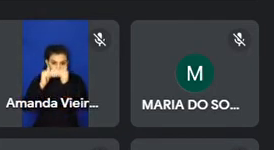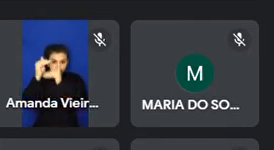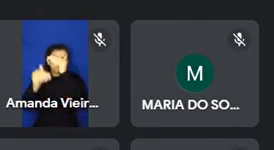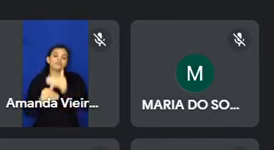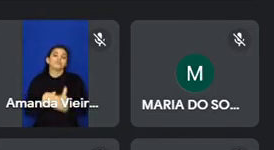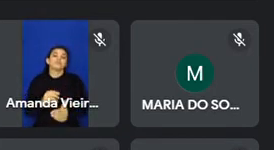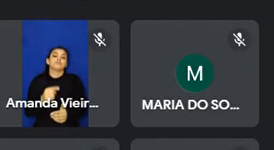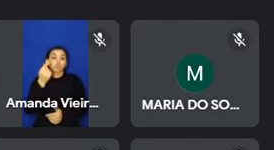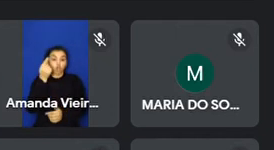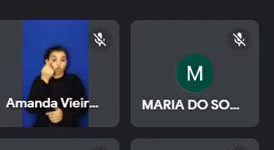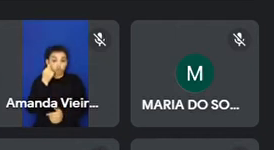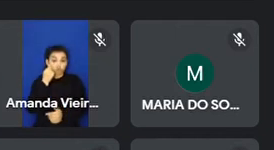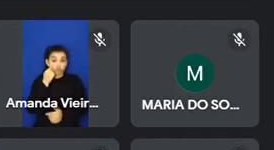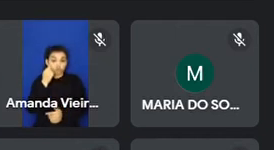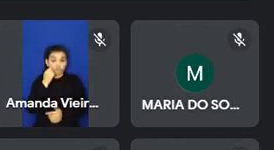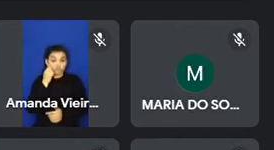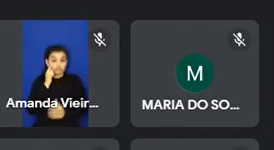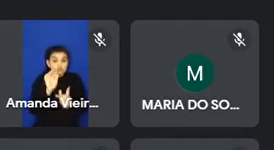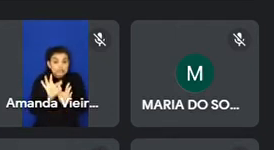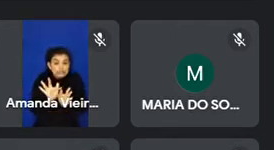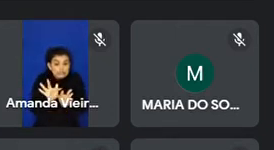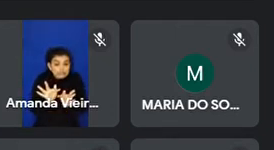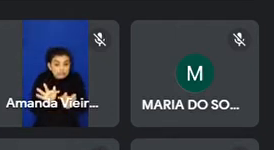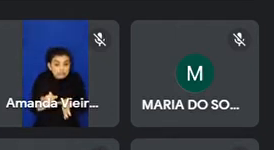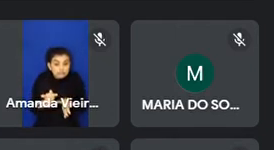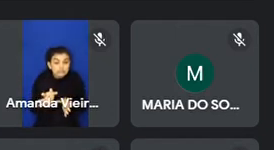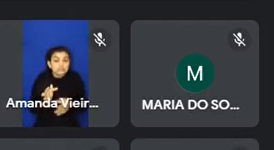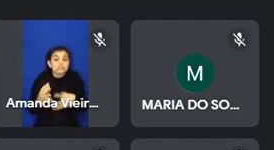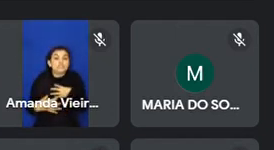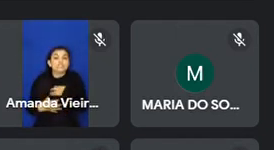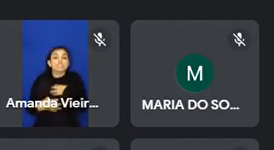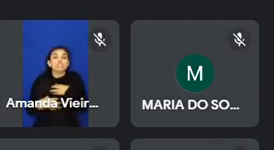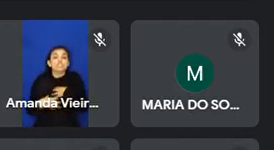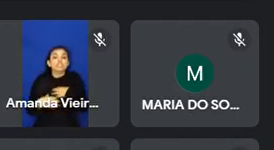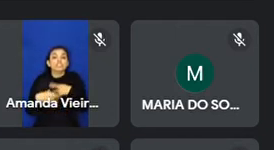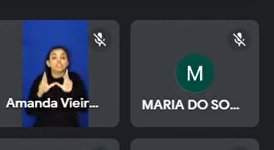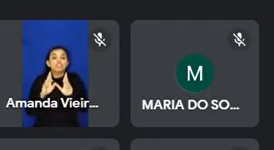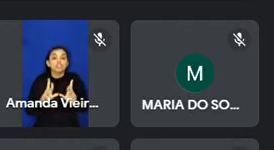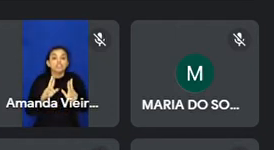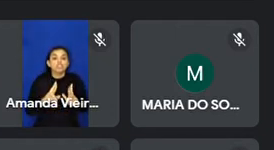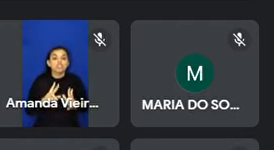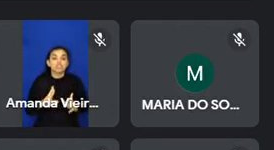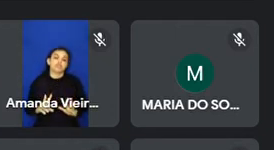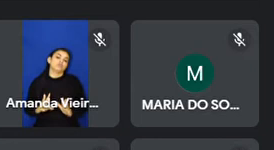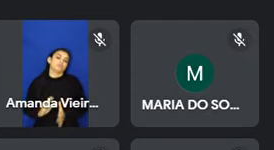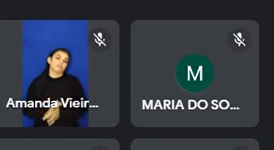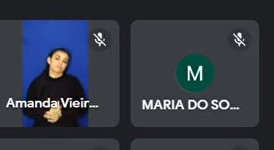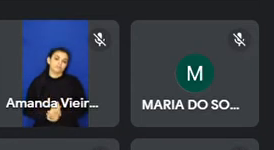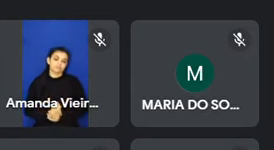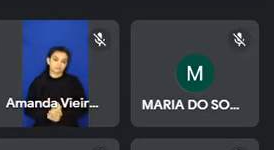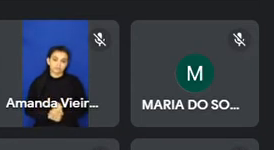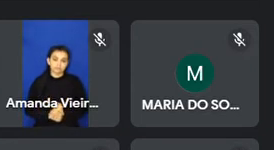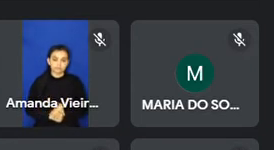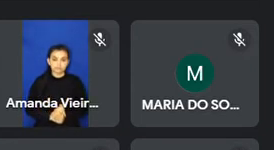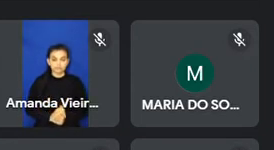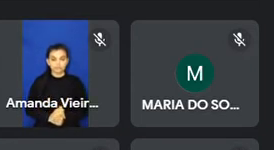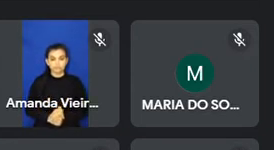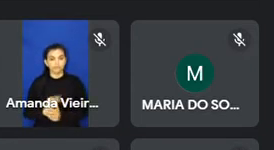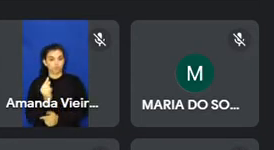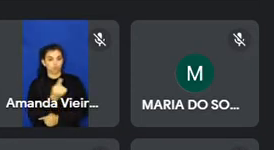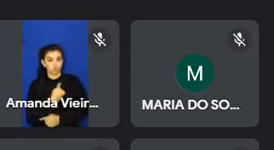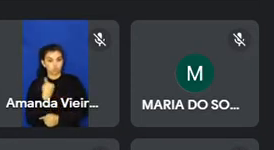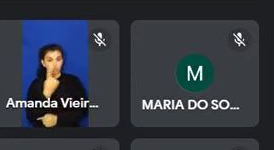tenha o mínimo de sintomas de reações adversas, de efeitos colaterais, certo? E a gente não teve esse